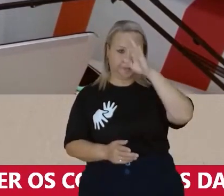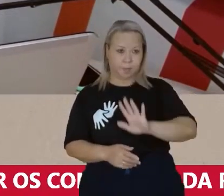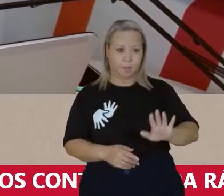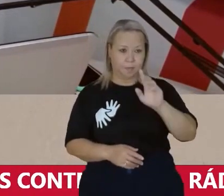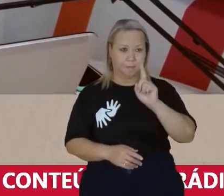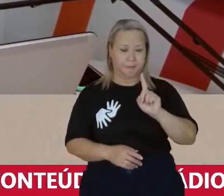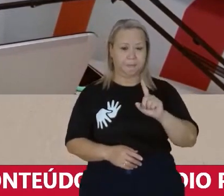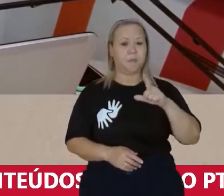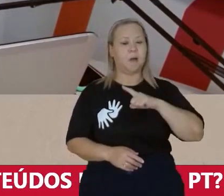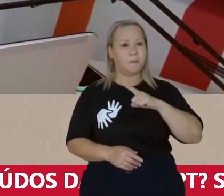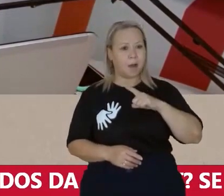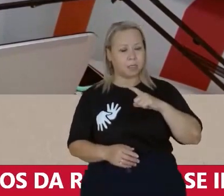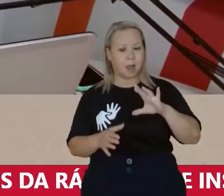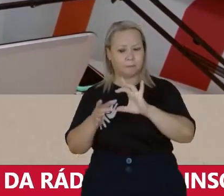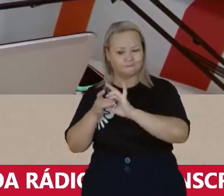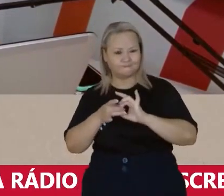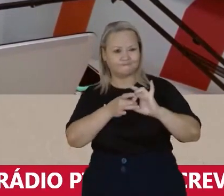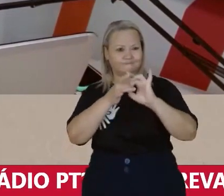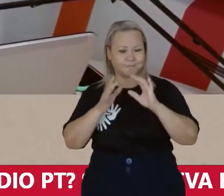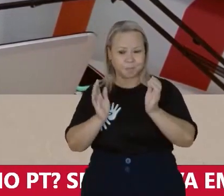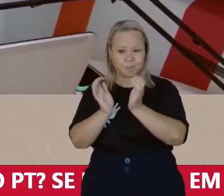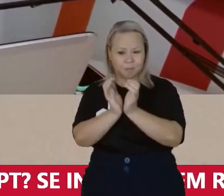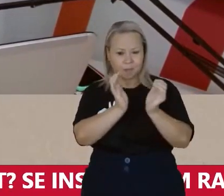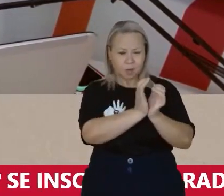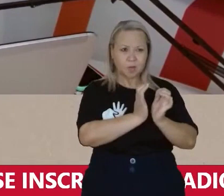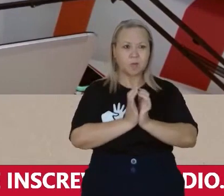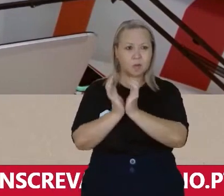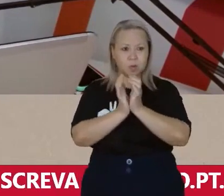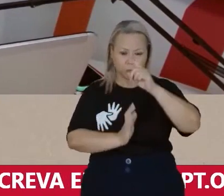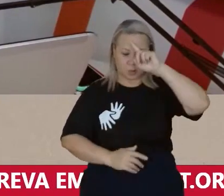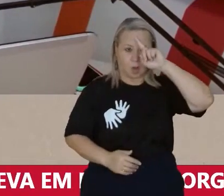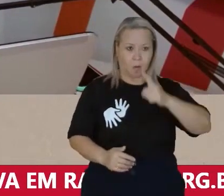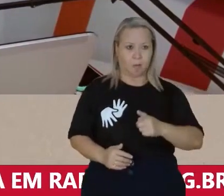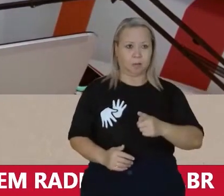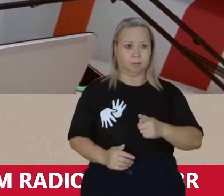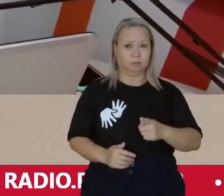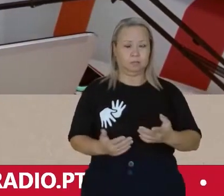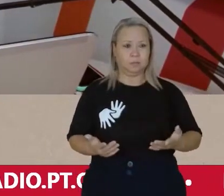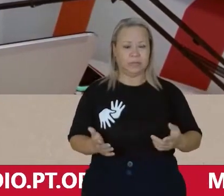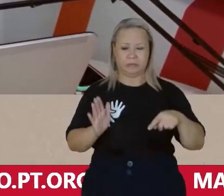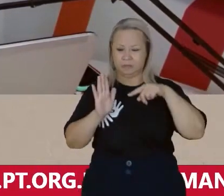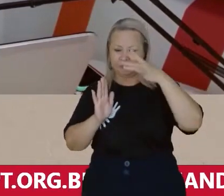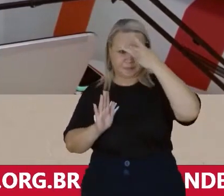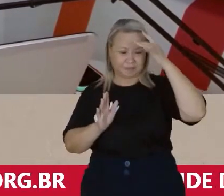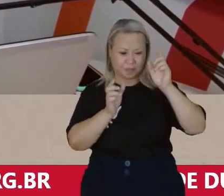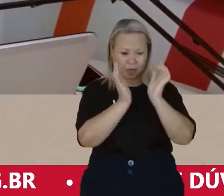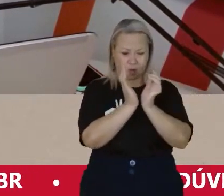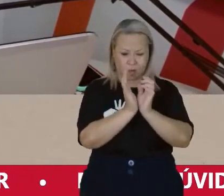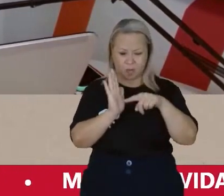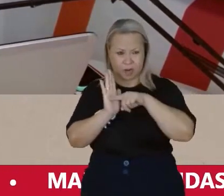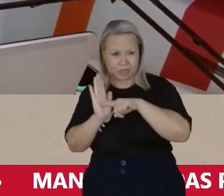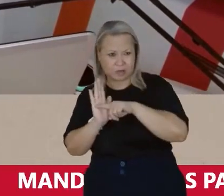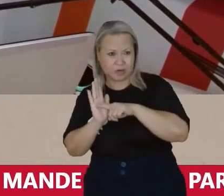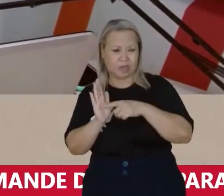né? Ela passou por ministérios, secretarias, governos estaduais, municipais negacionistas, base